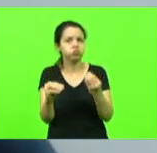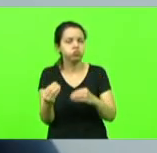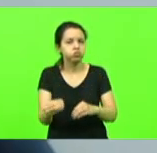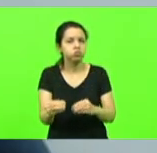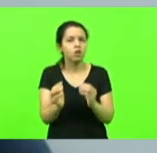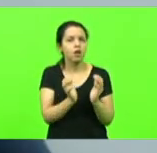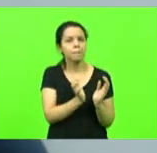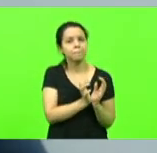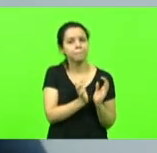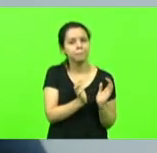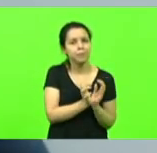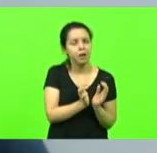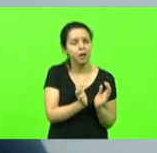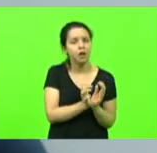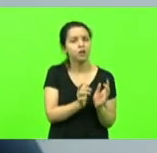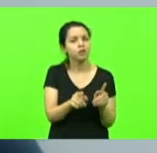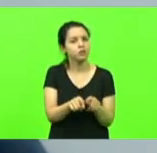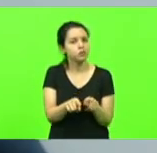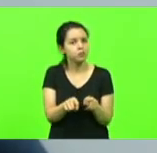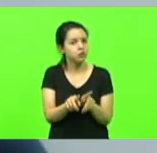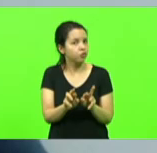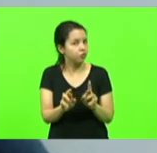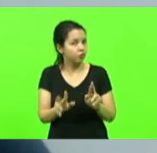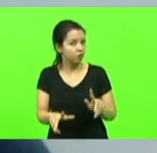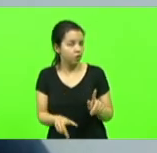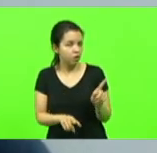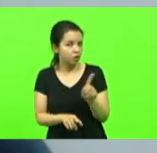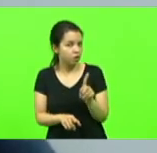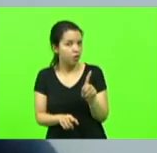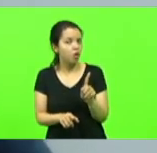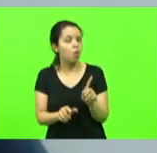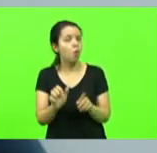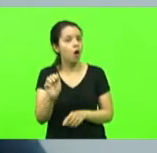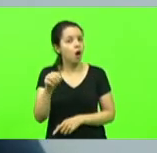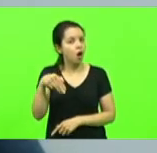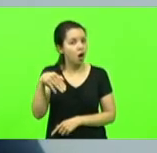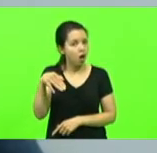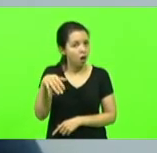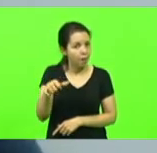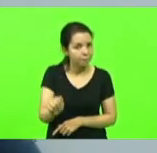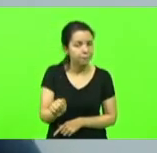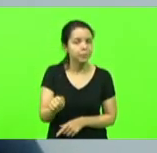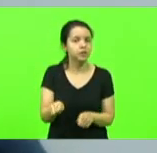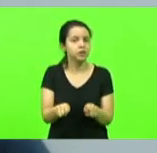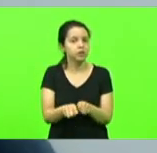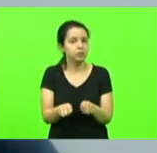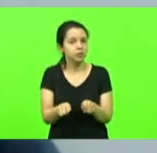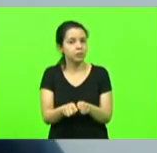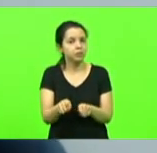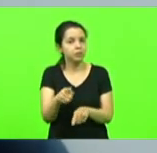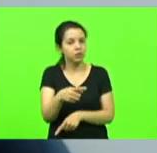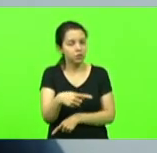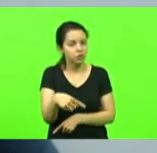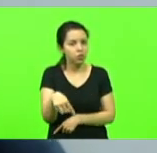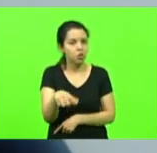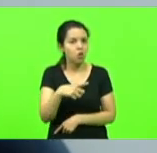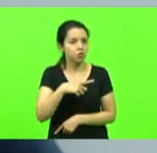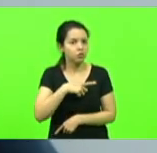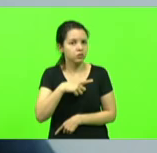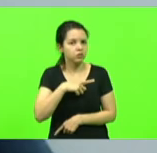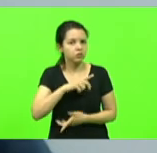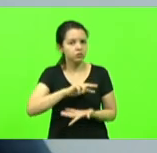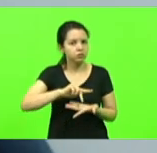APAES, assim também não diferente dentro das nossas AMAs, né, porque nós estamos aí com diversas